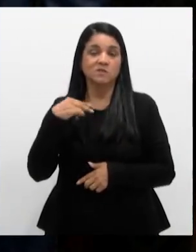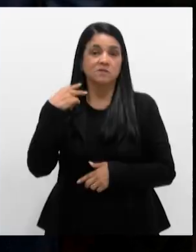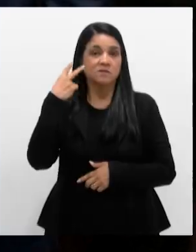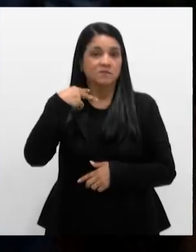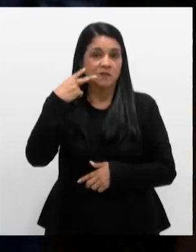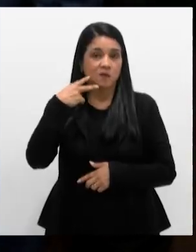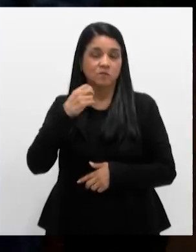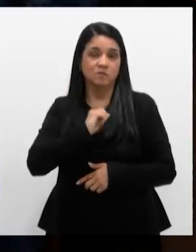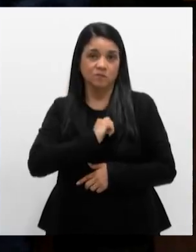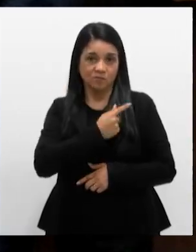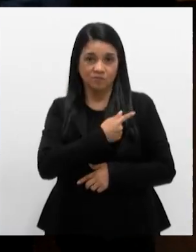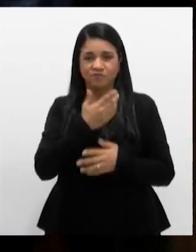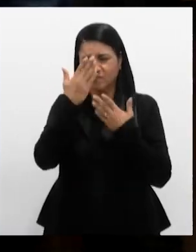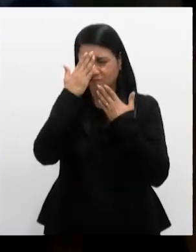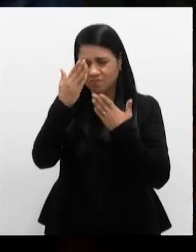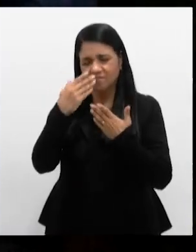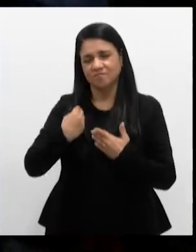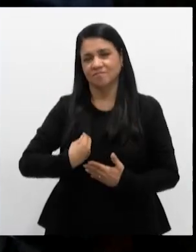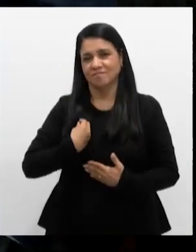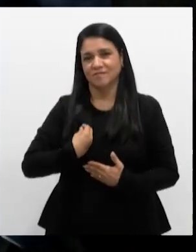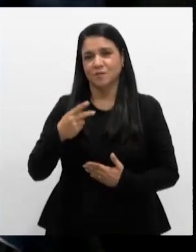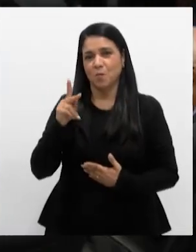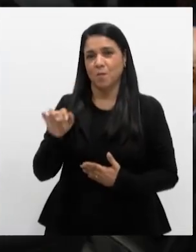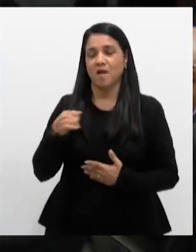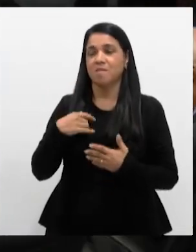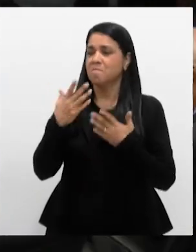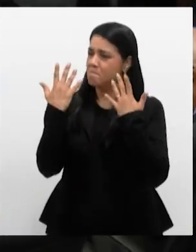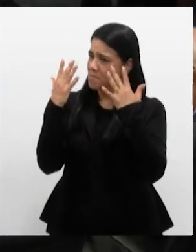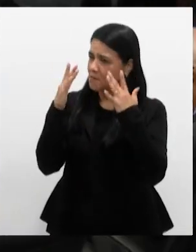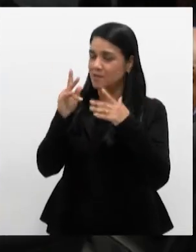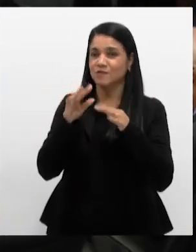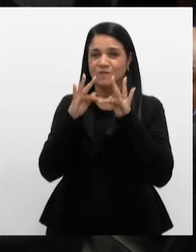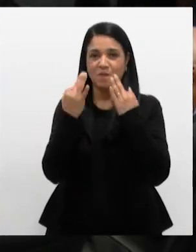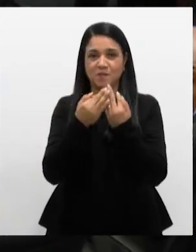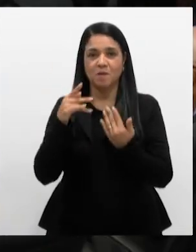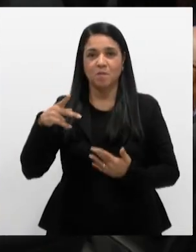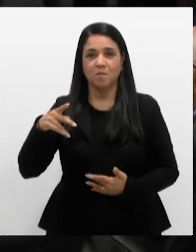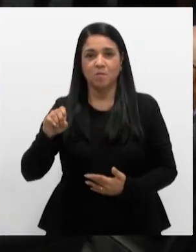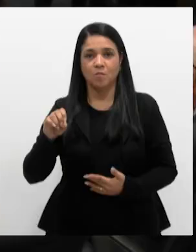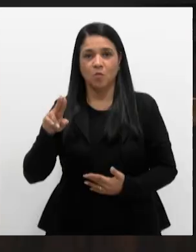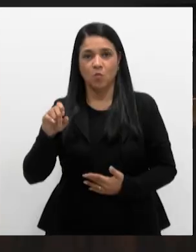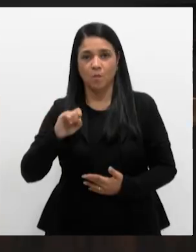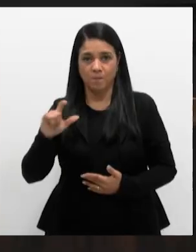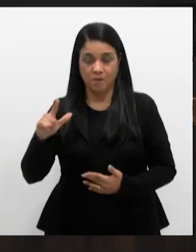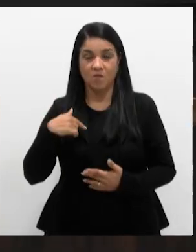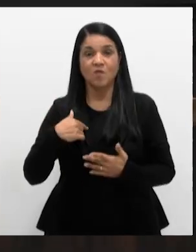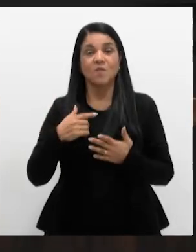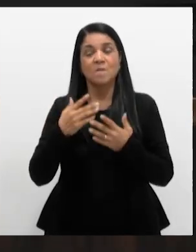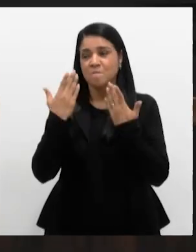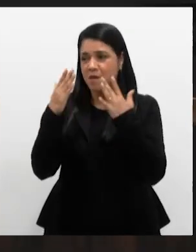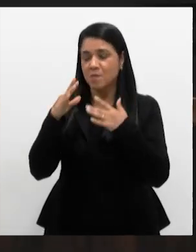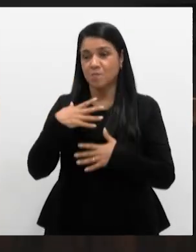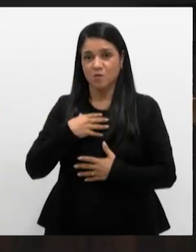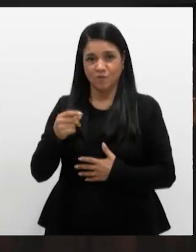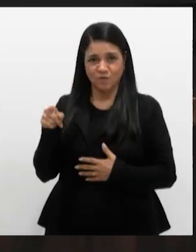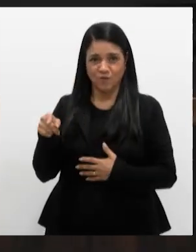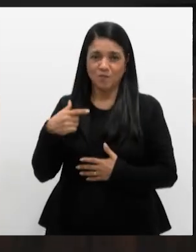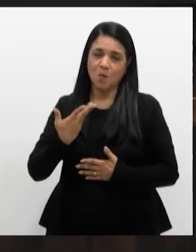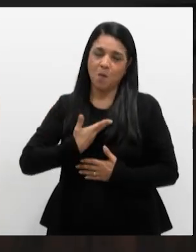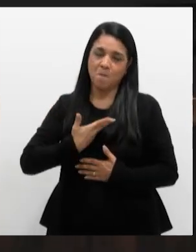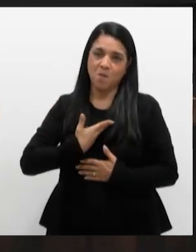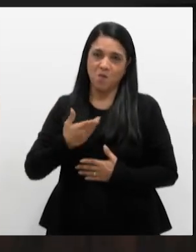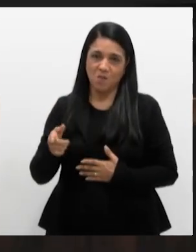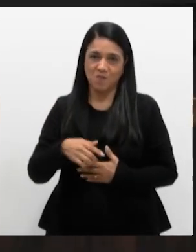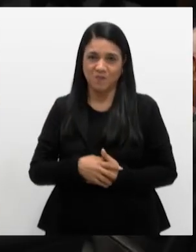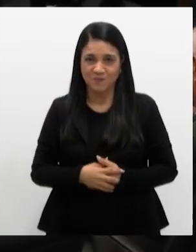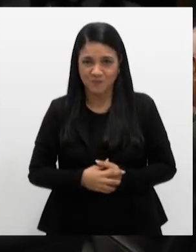agradecer a Deus pela vida deles. Muito obrigado, presidente. Parabéns, família Paubel. Sejam sempre bem-vindos. Parabéns por esse filho, e não se que falava, é meu irmão querido aqui na